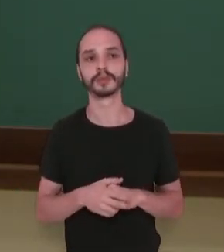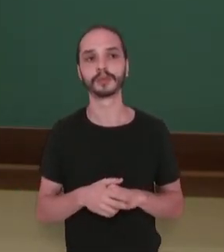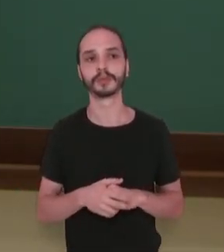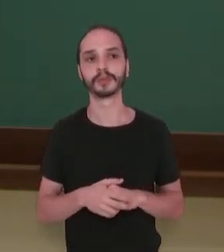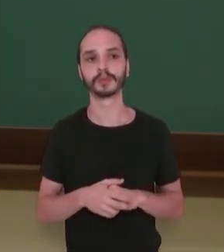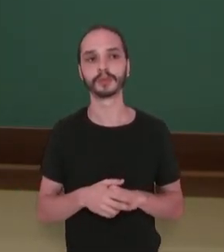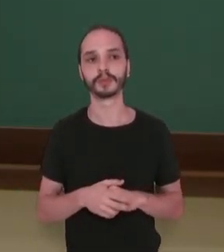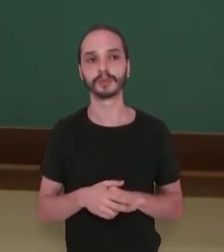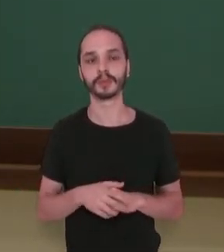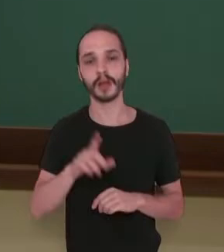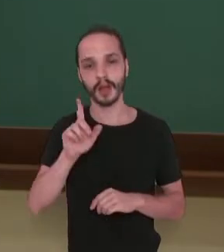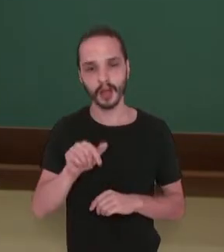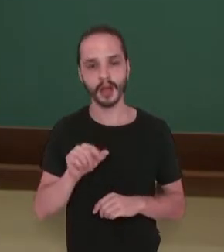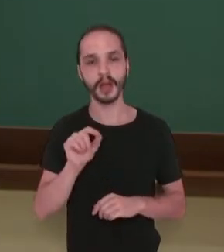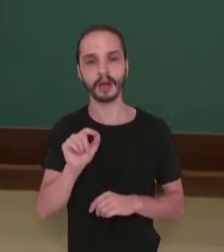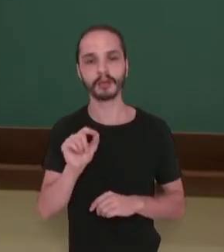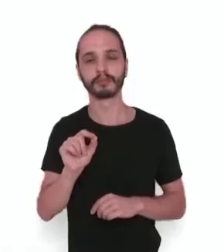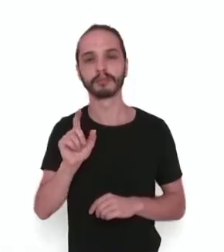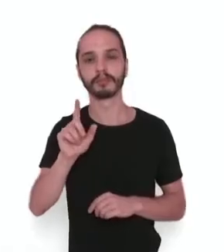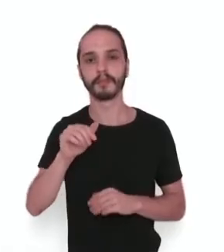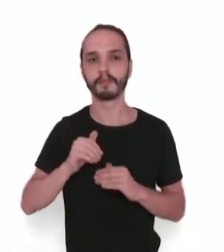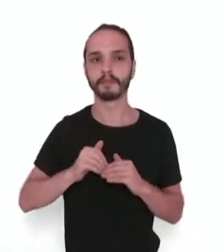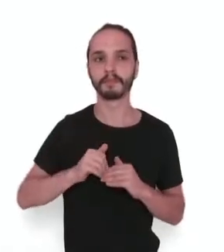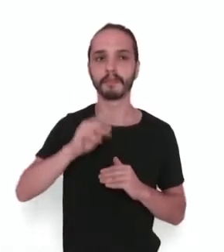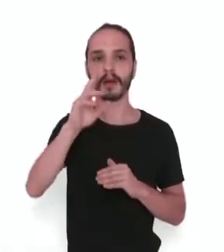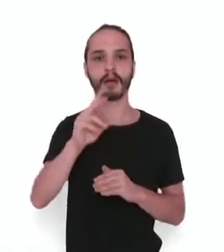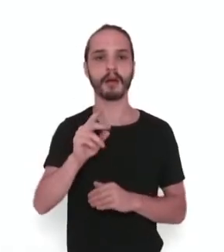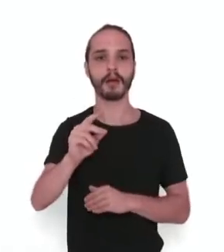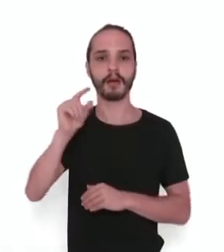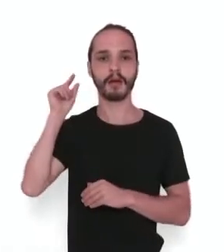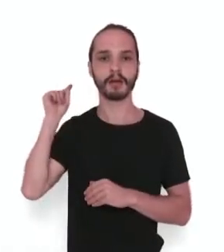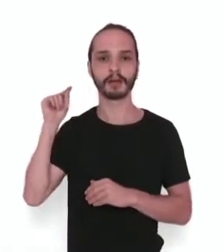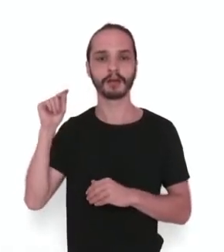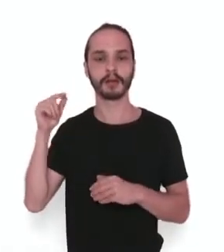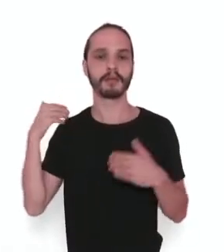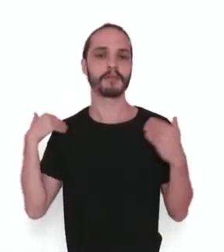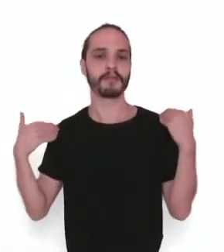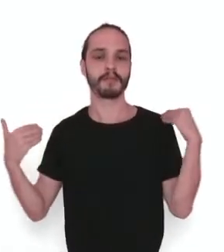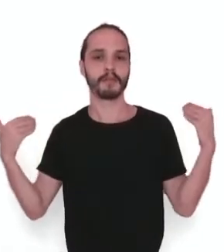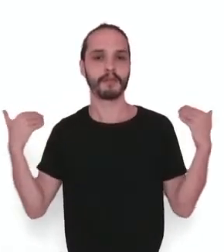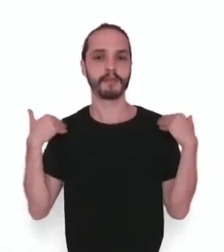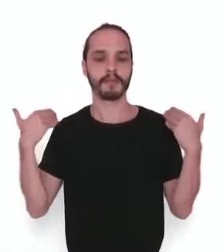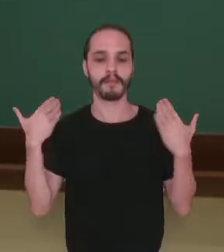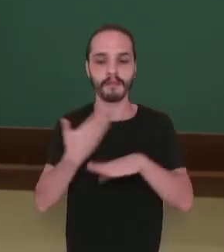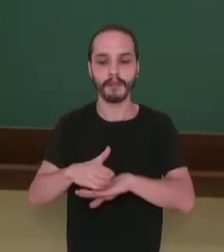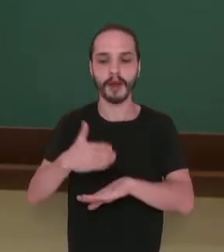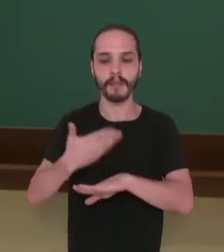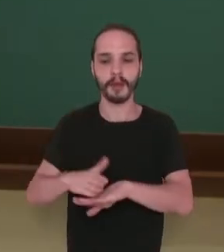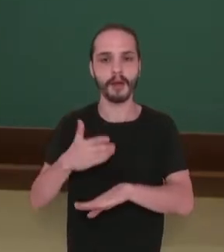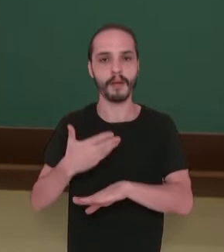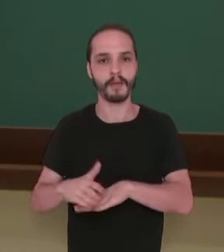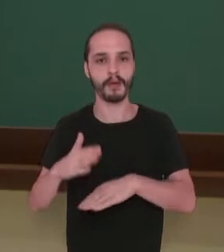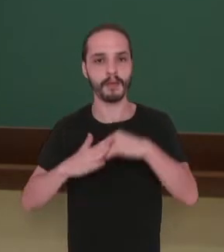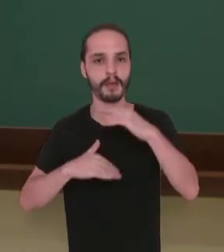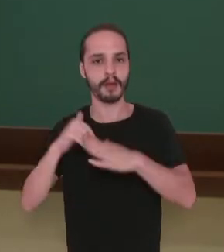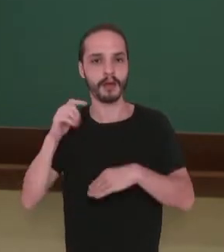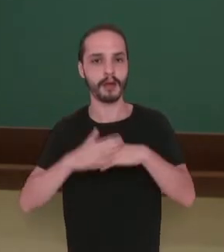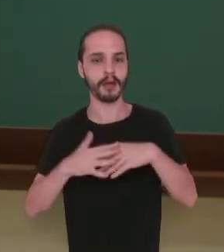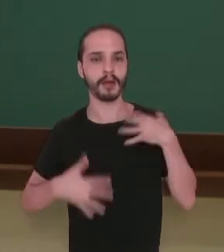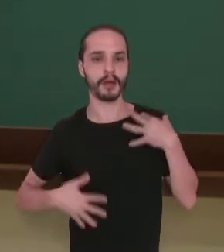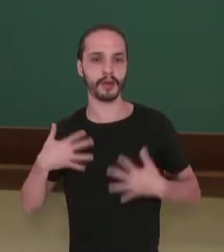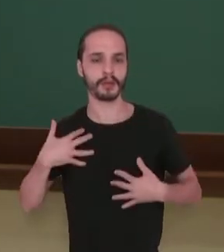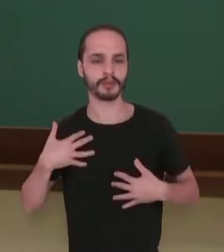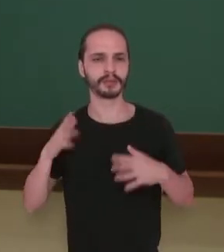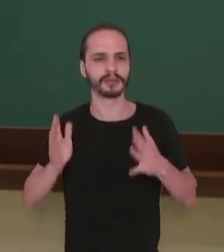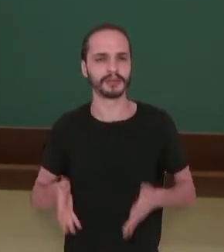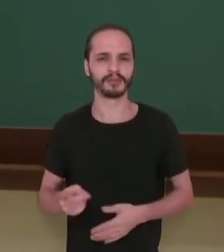É considerada uma das mais antigas práticas corporais. Então já veio lá dos primórdios,